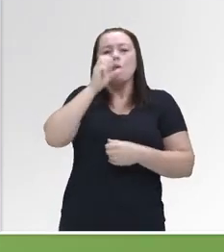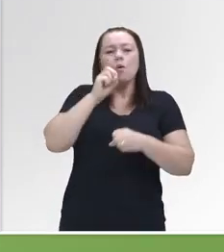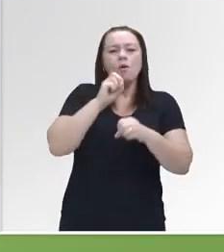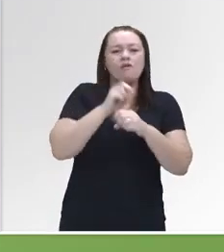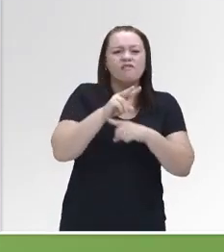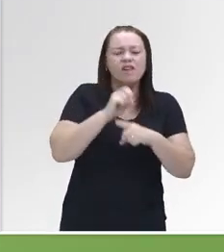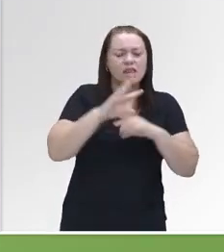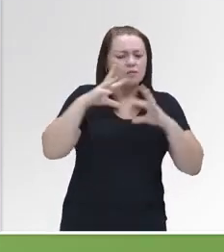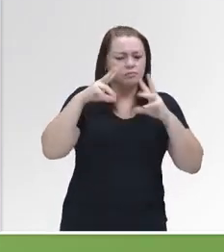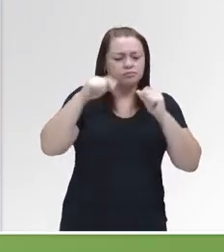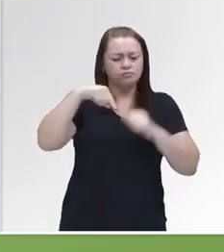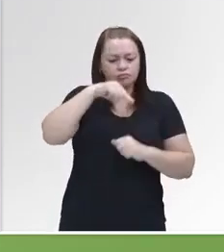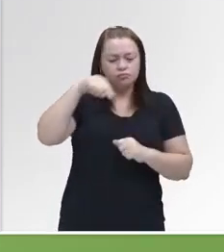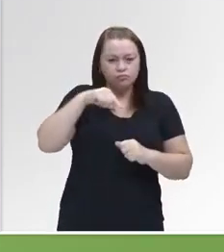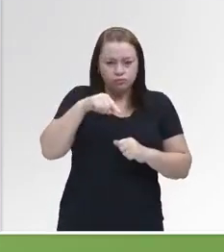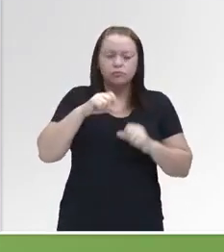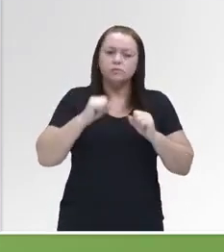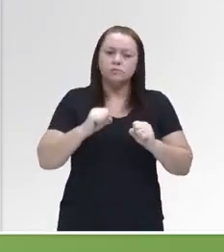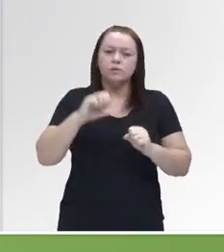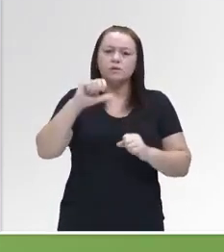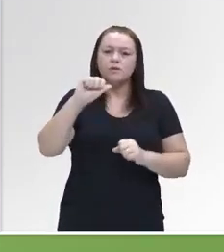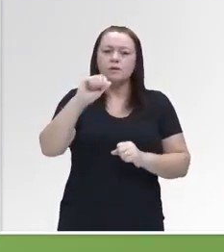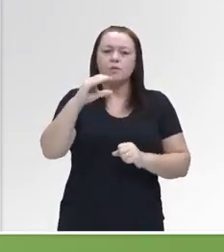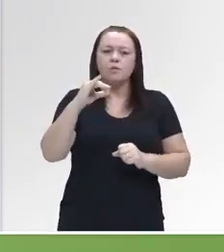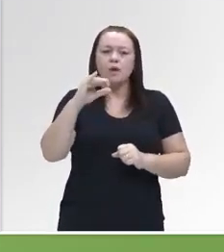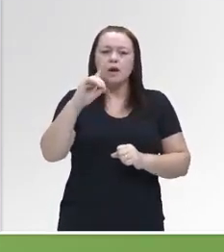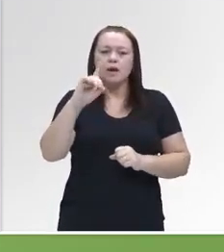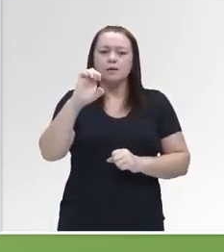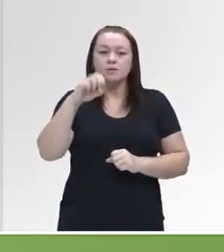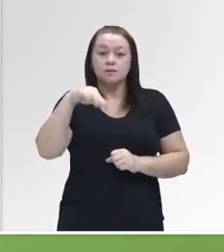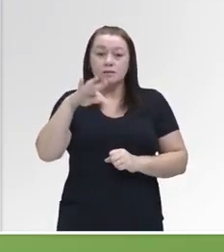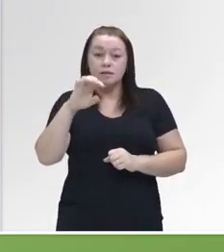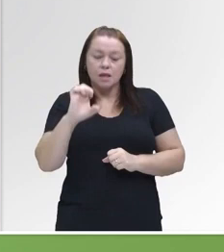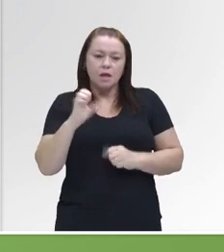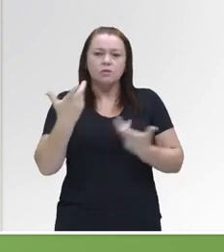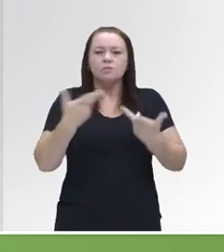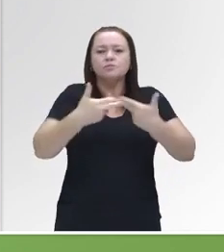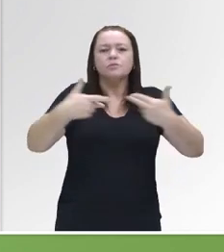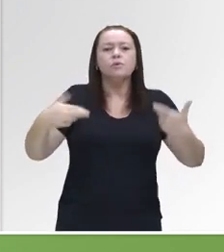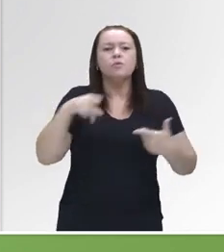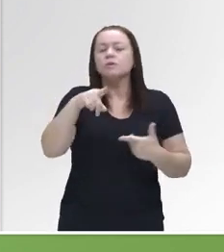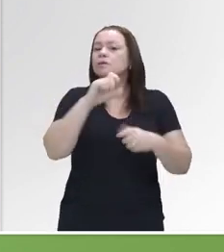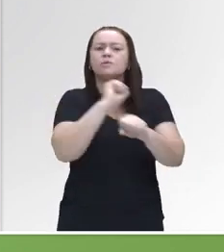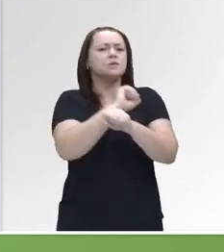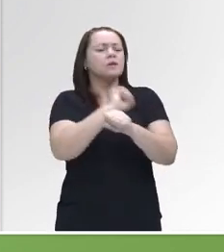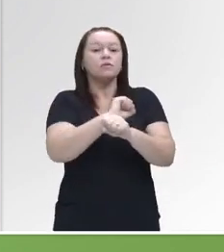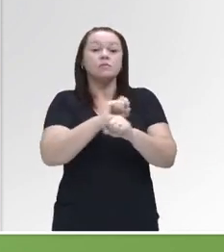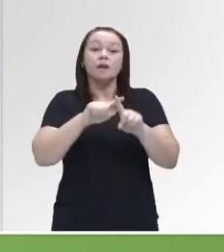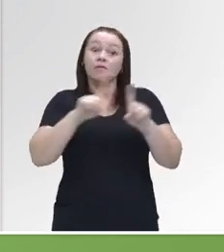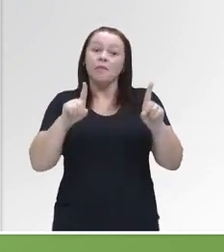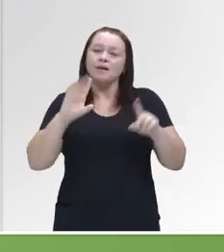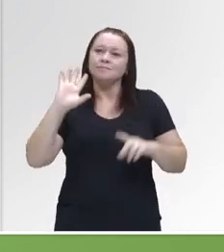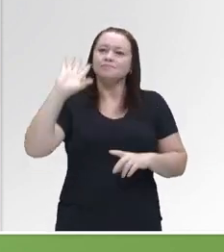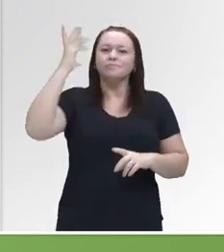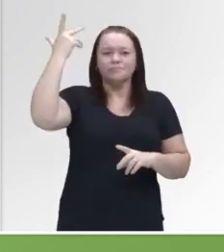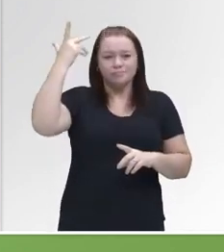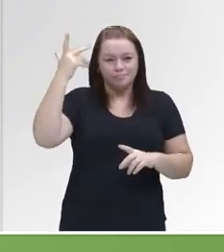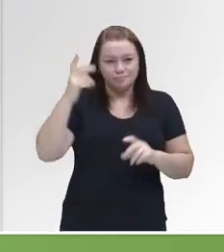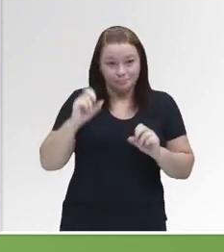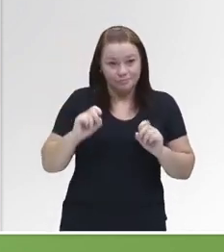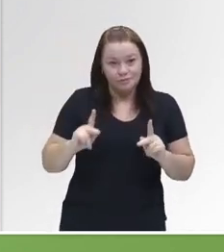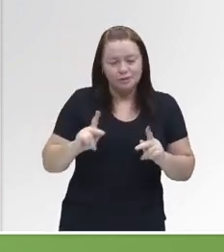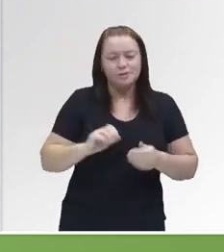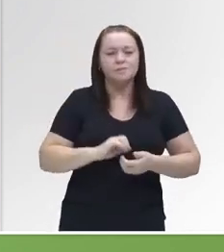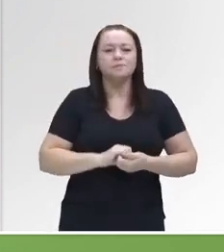caracteriza como um acidente, uma coisa que você não esperava e aconteceu, tá bom? E aí